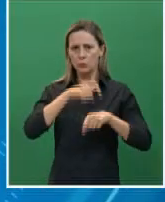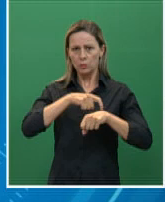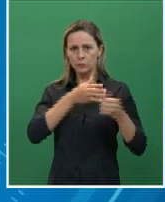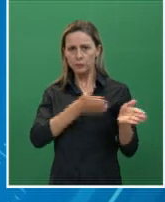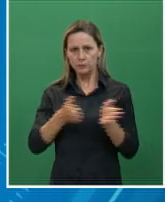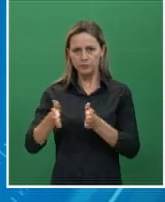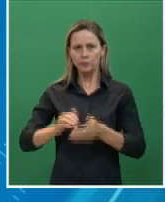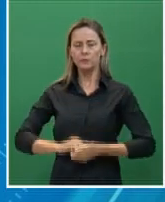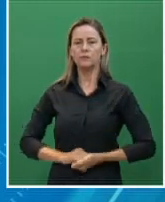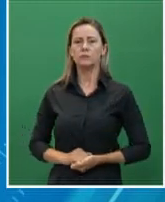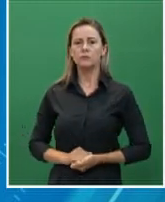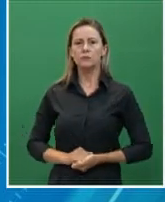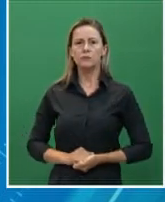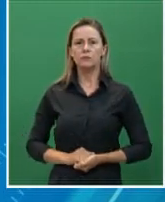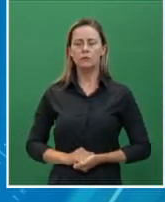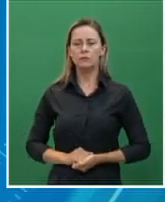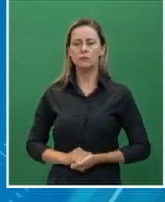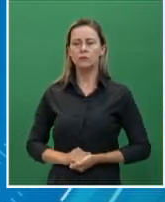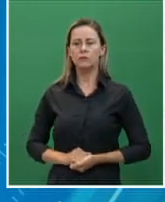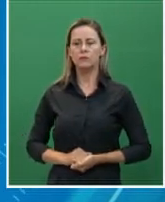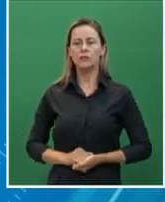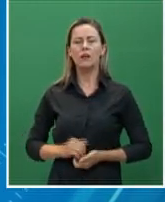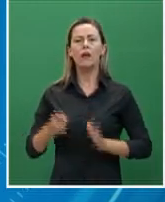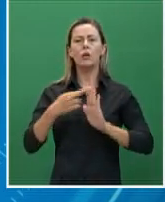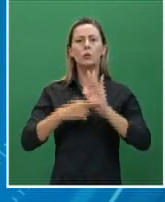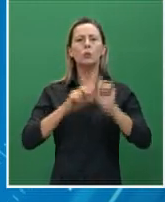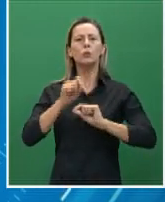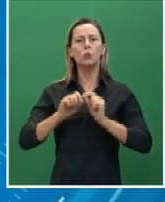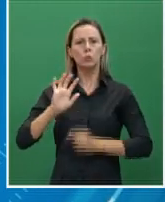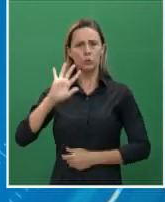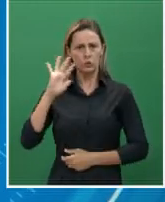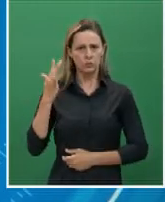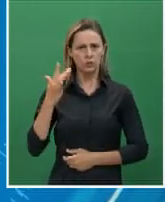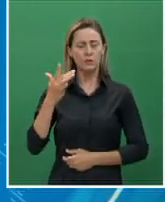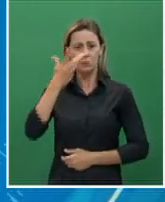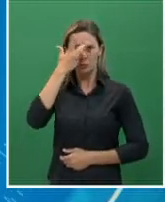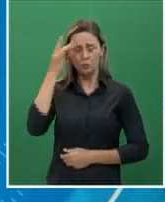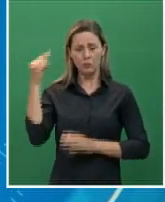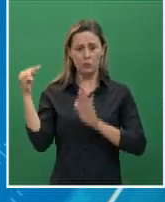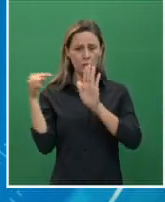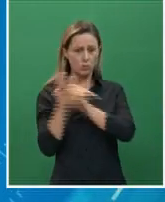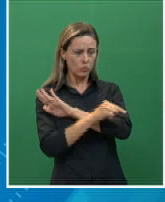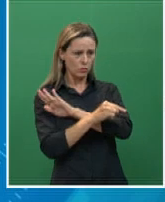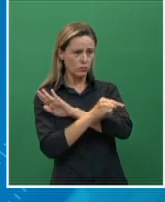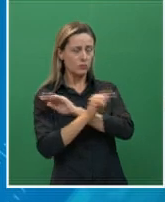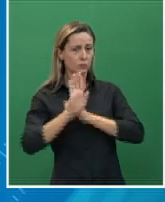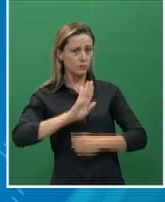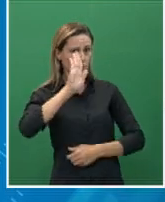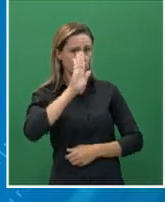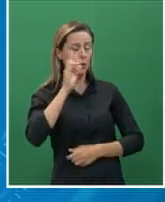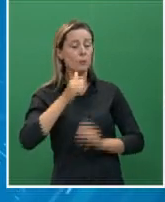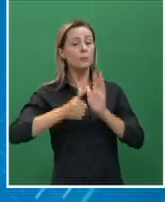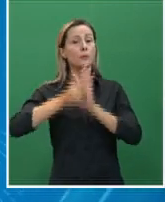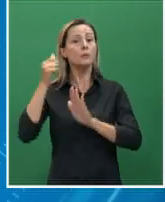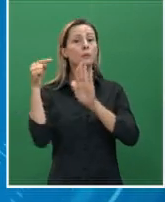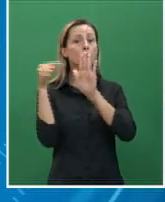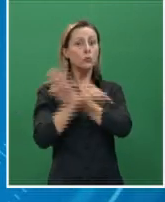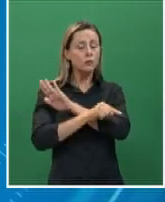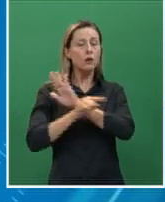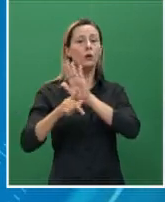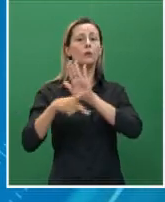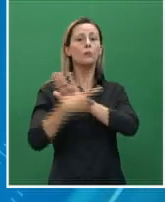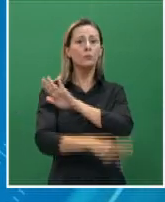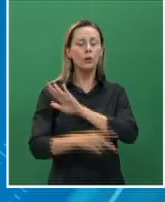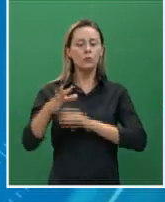conforme acordado anteriormente nesse bloco cada candidato pergunta para candidato o primeiro a perguntar será